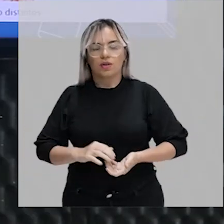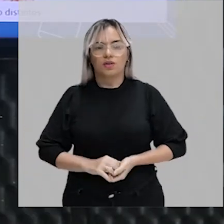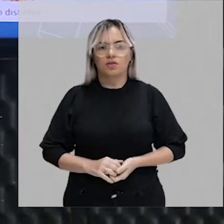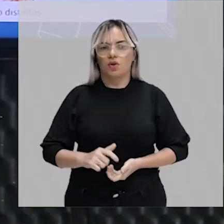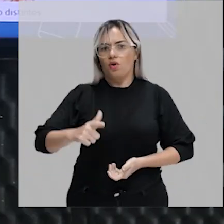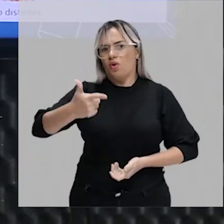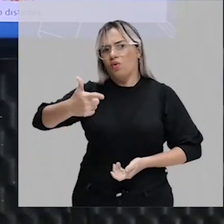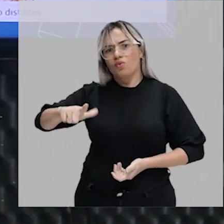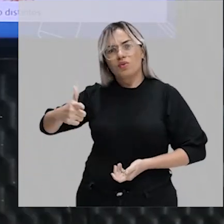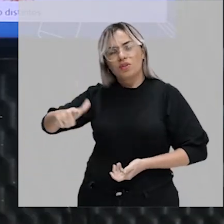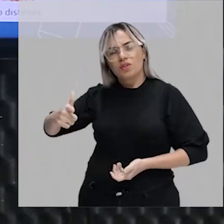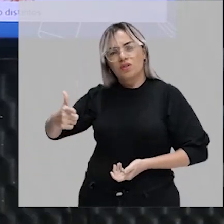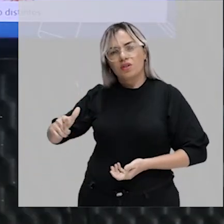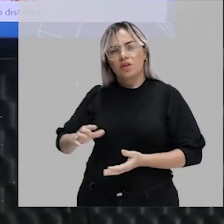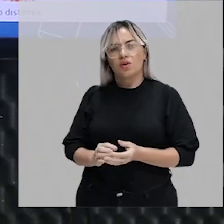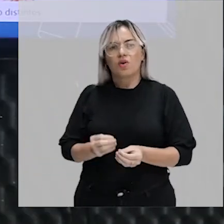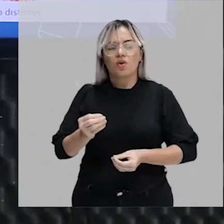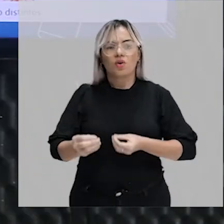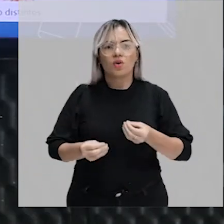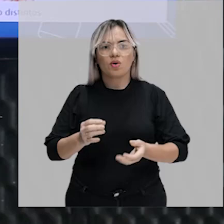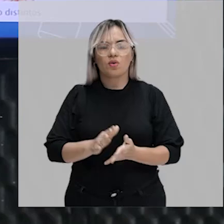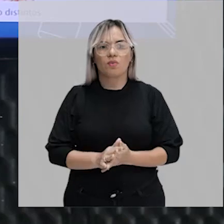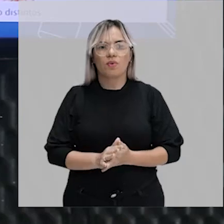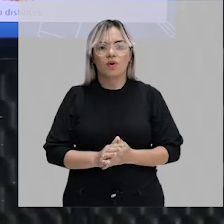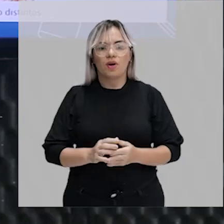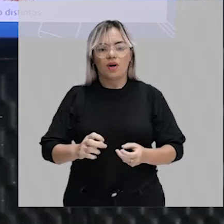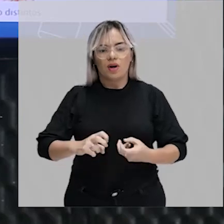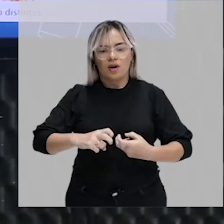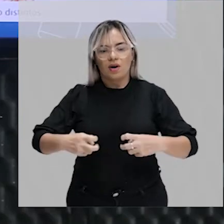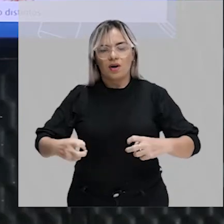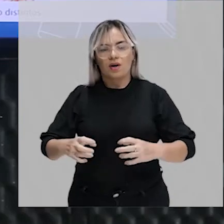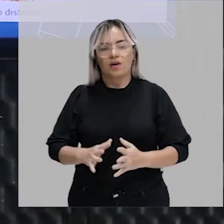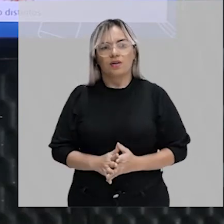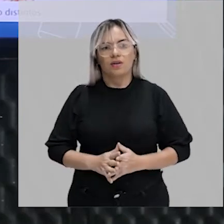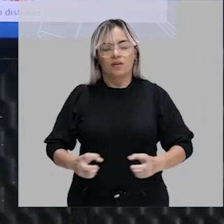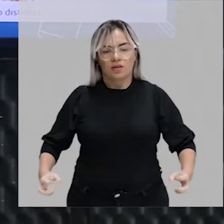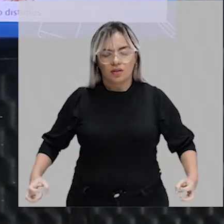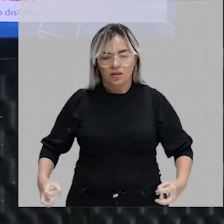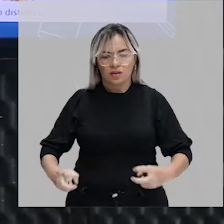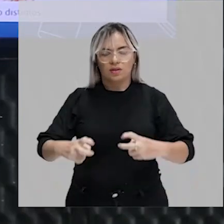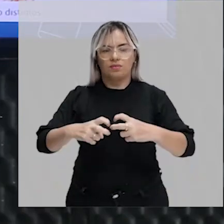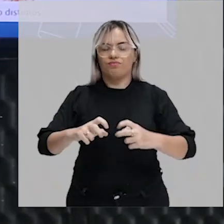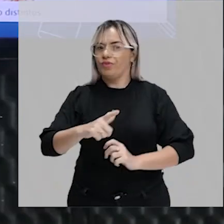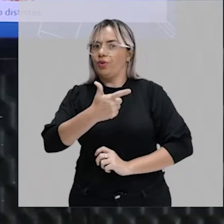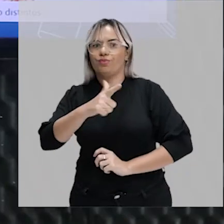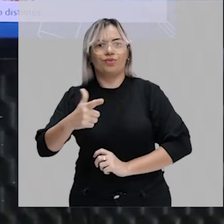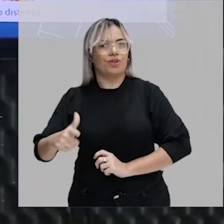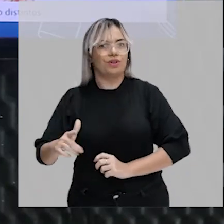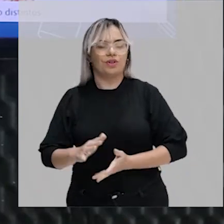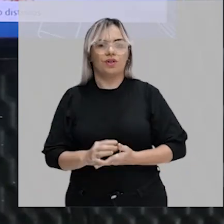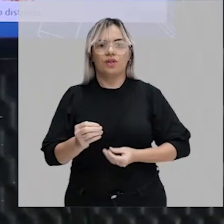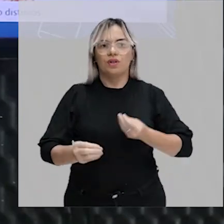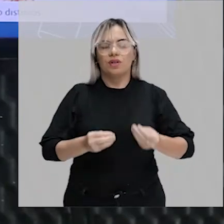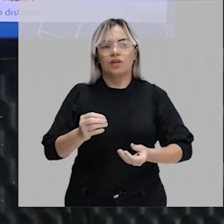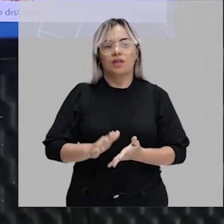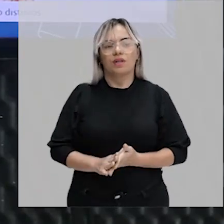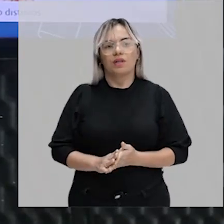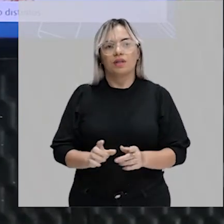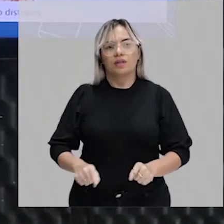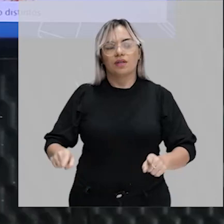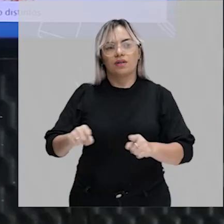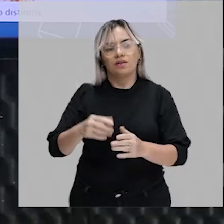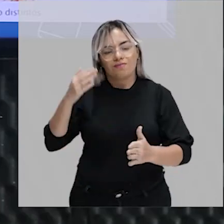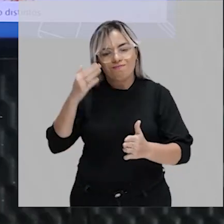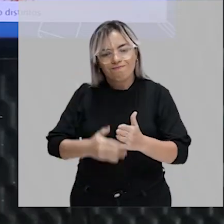nem capacidade de se encontrarem. E pior ainda seria a possibilidade deles se